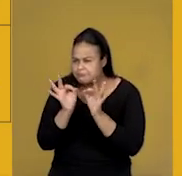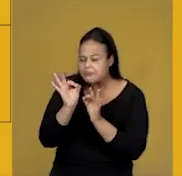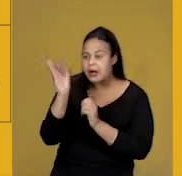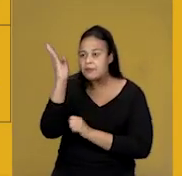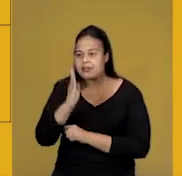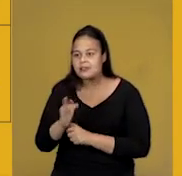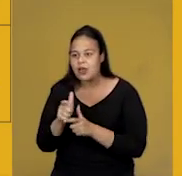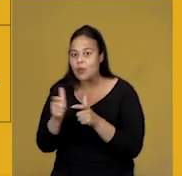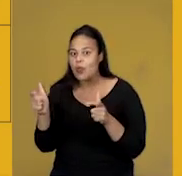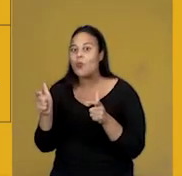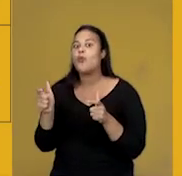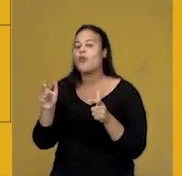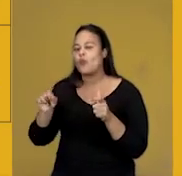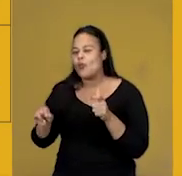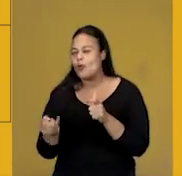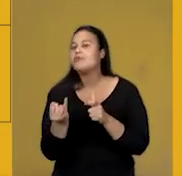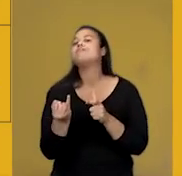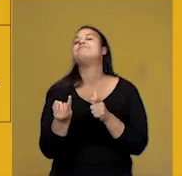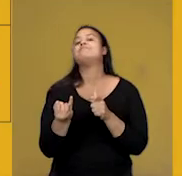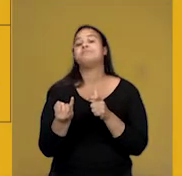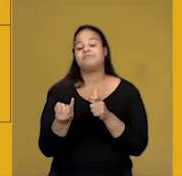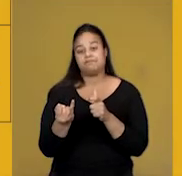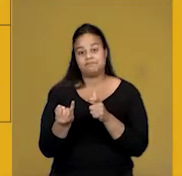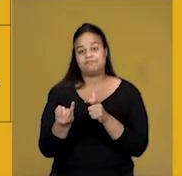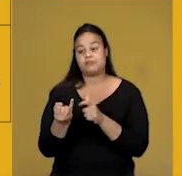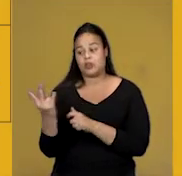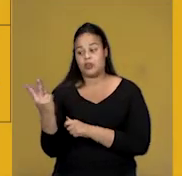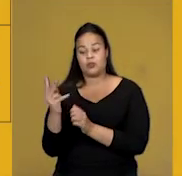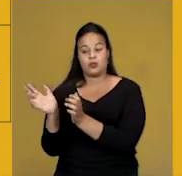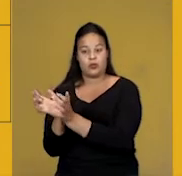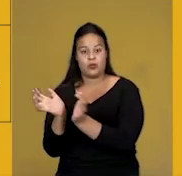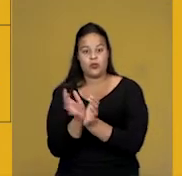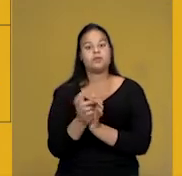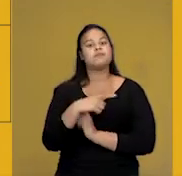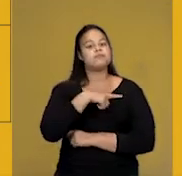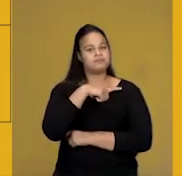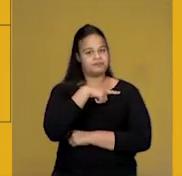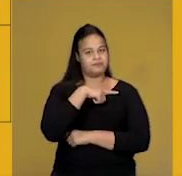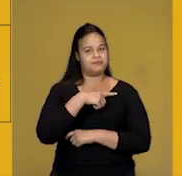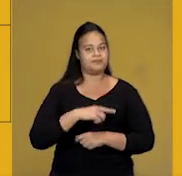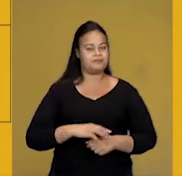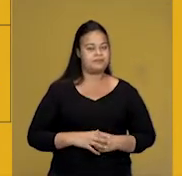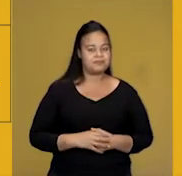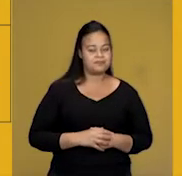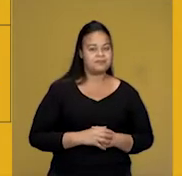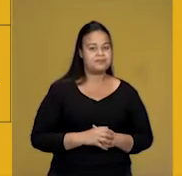era grande. Então, haviam esses 2 grandes partidos. Bom,